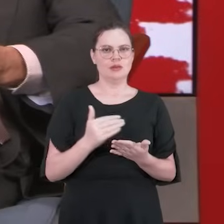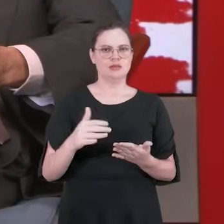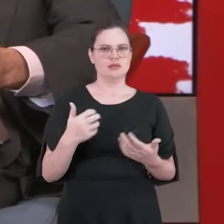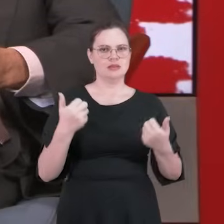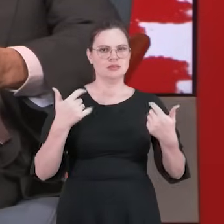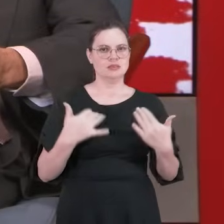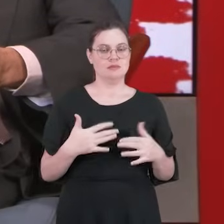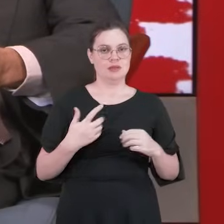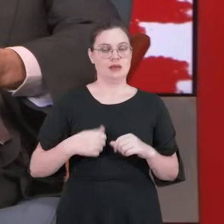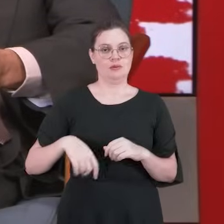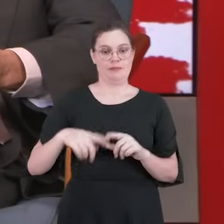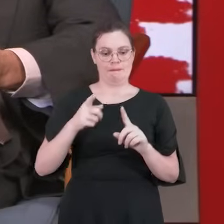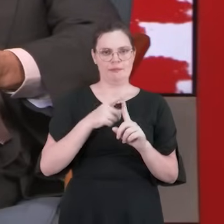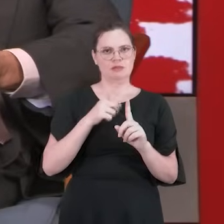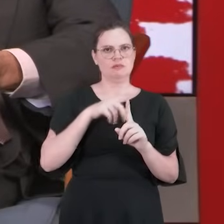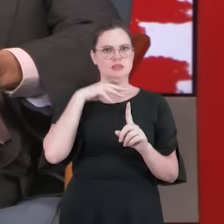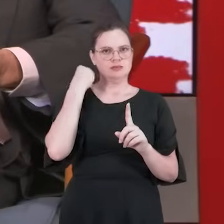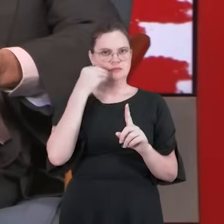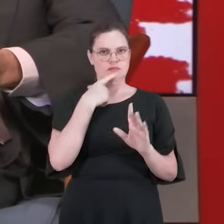experiência,